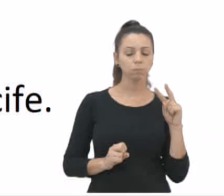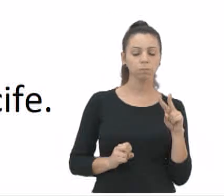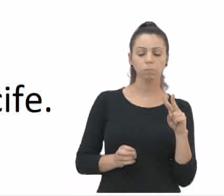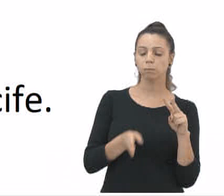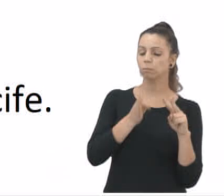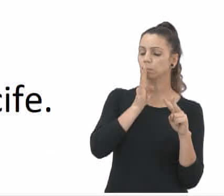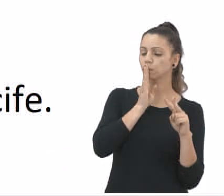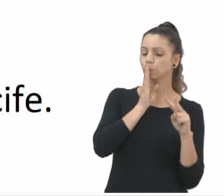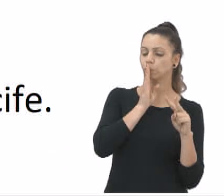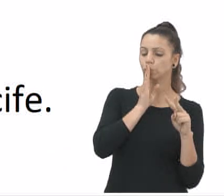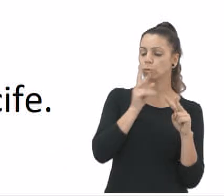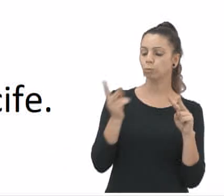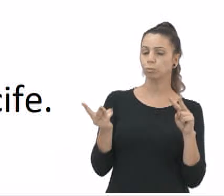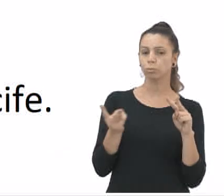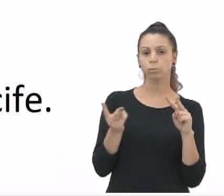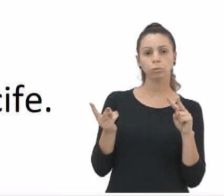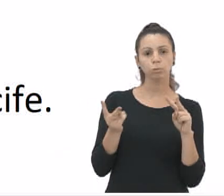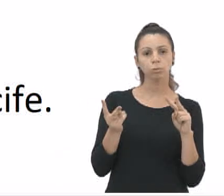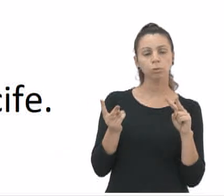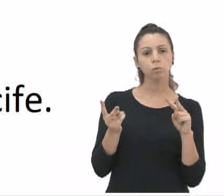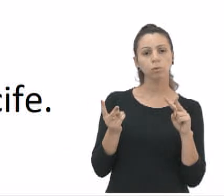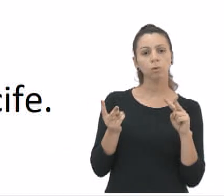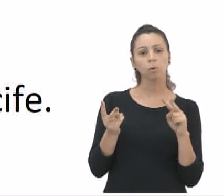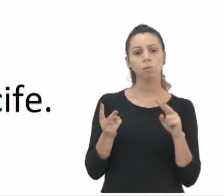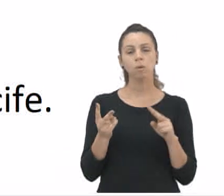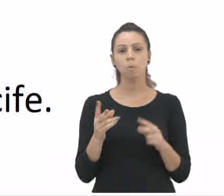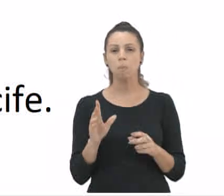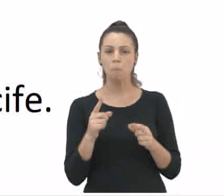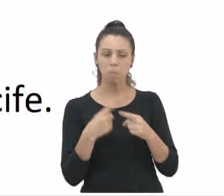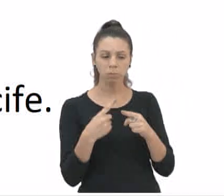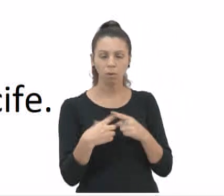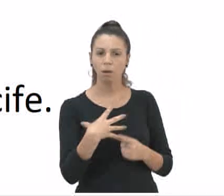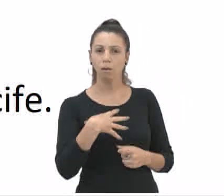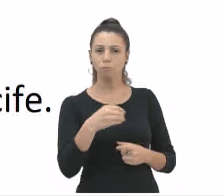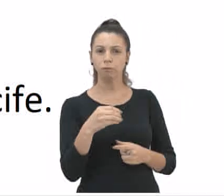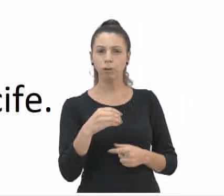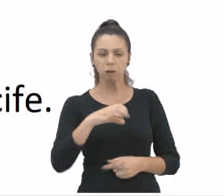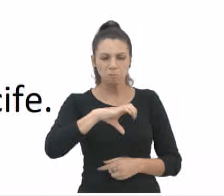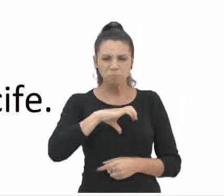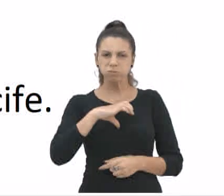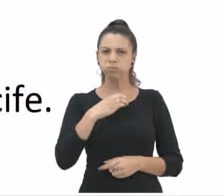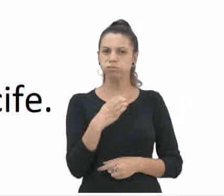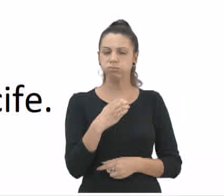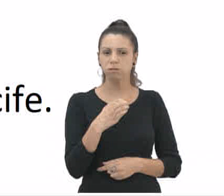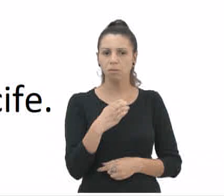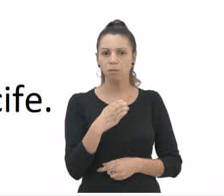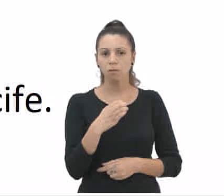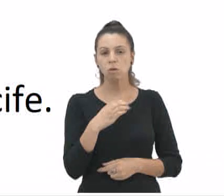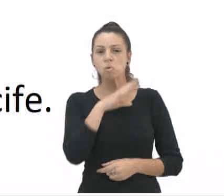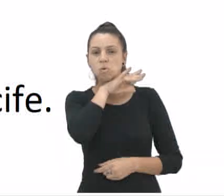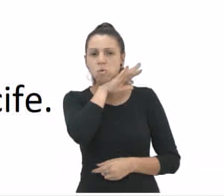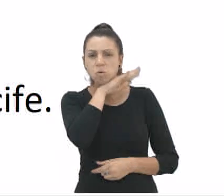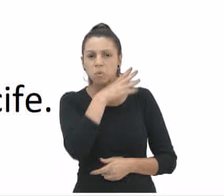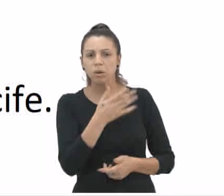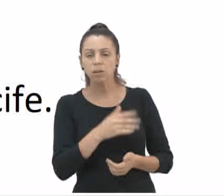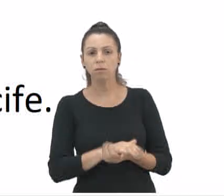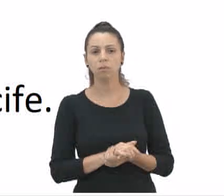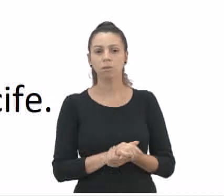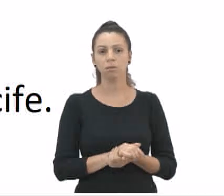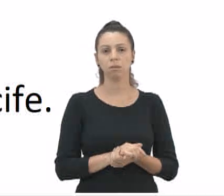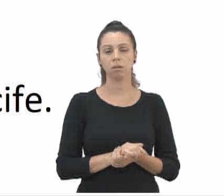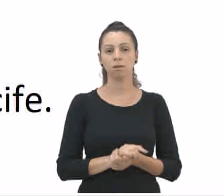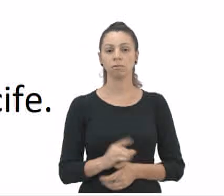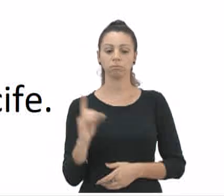A potência de perversidade de sua filha desconhecida e a menina loura